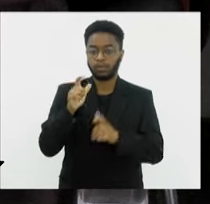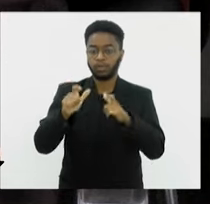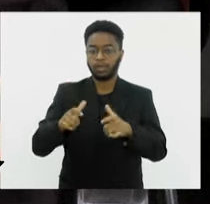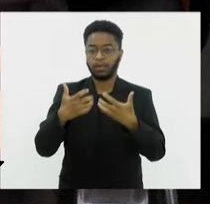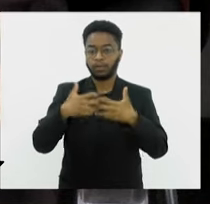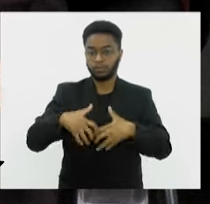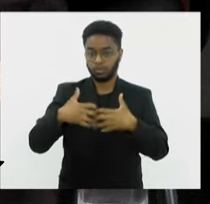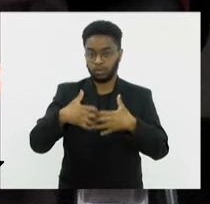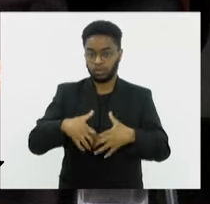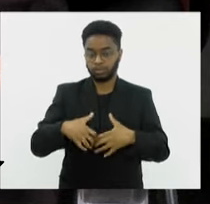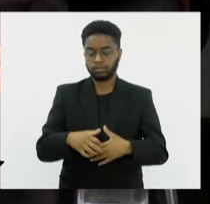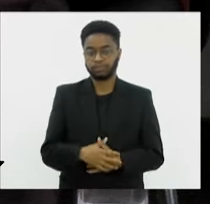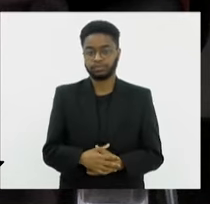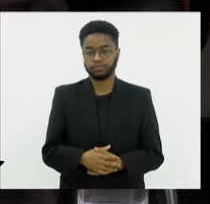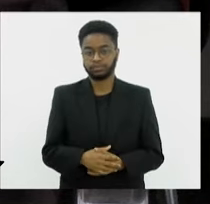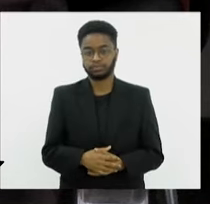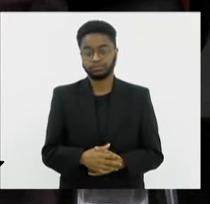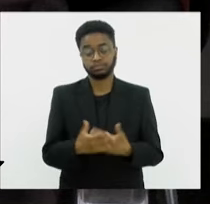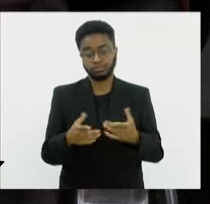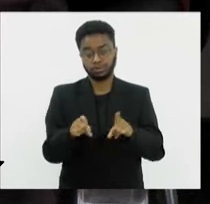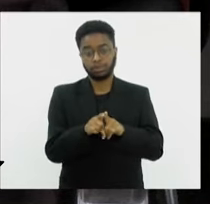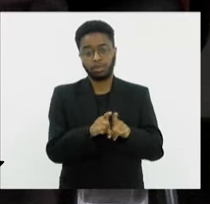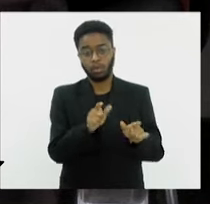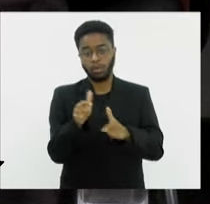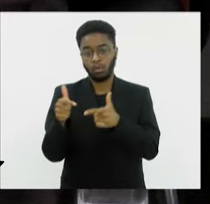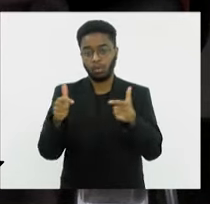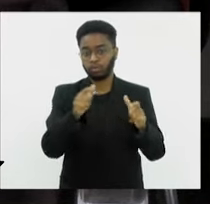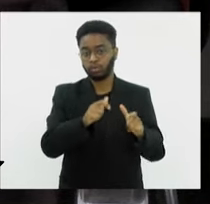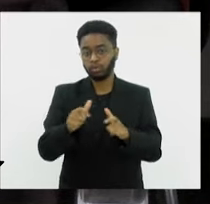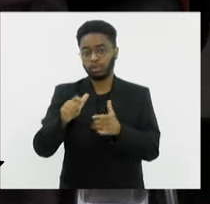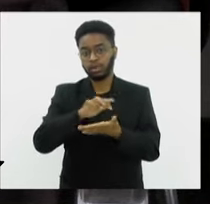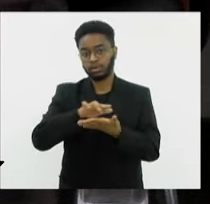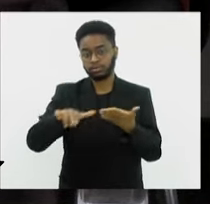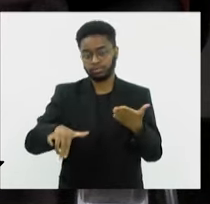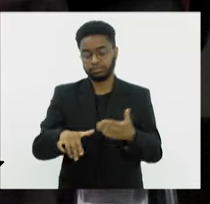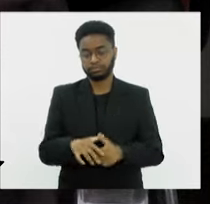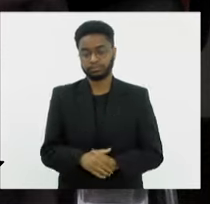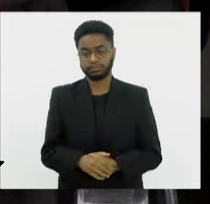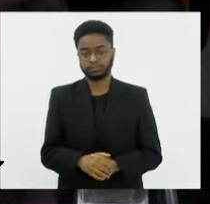Petrópolis. E tantos outros locais.